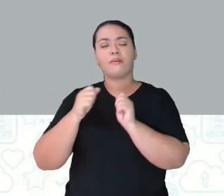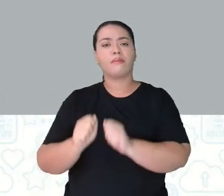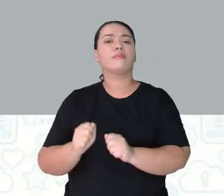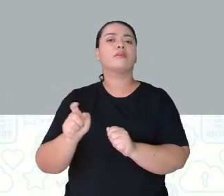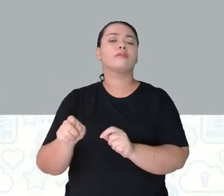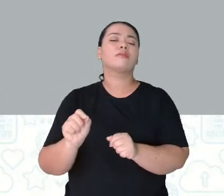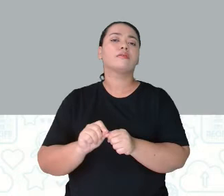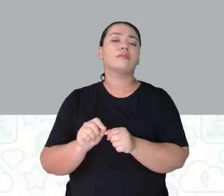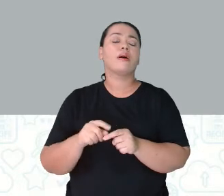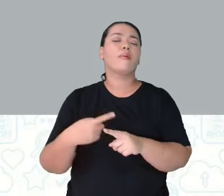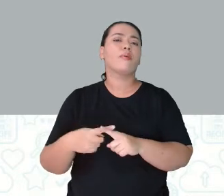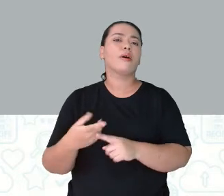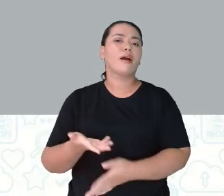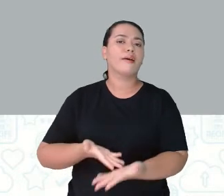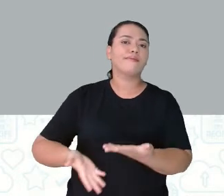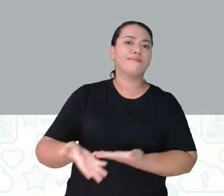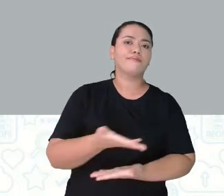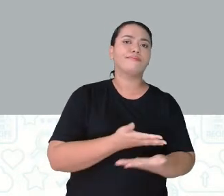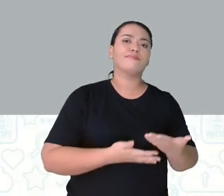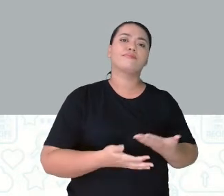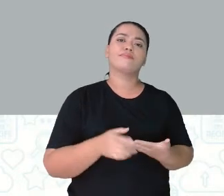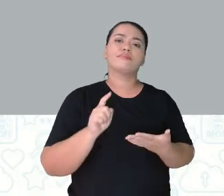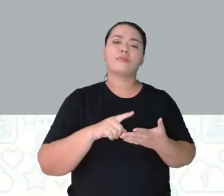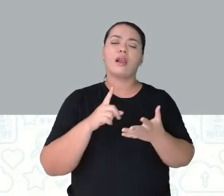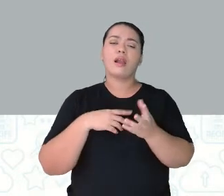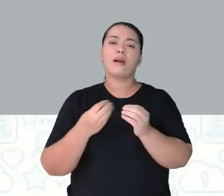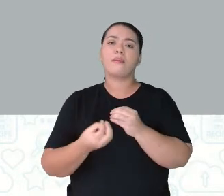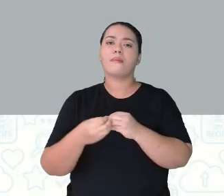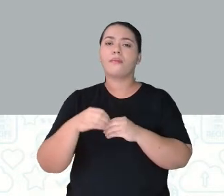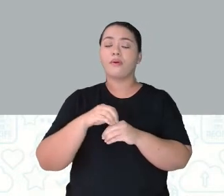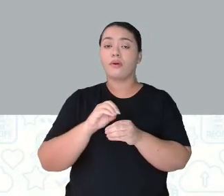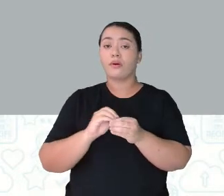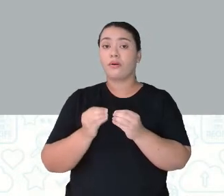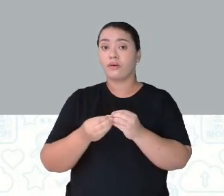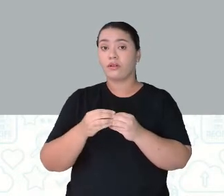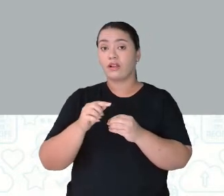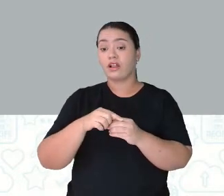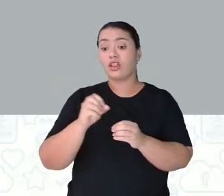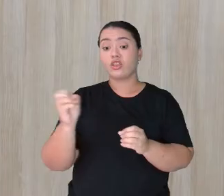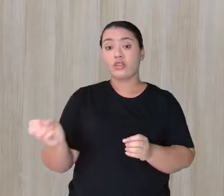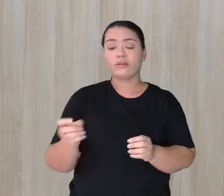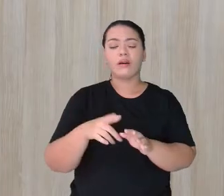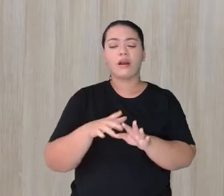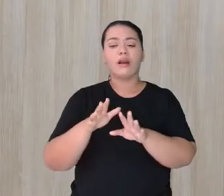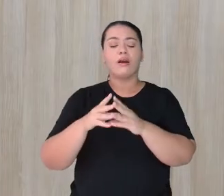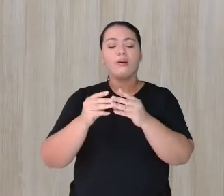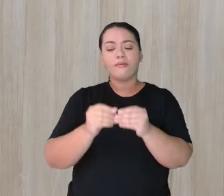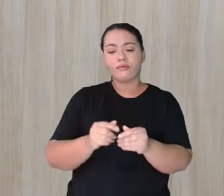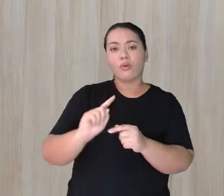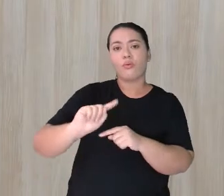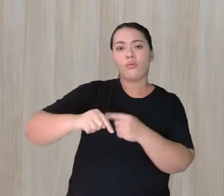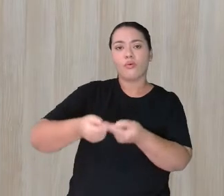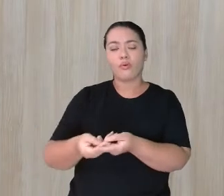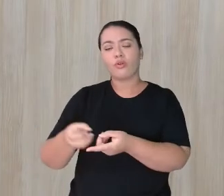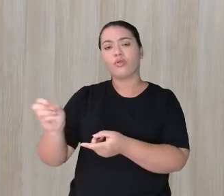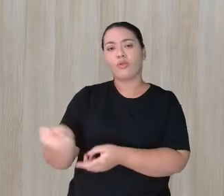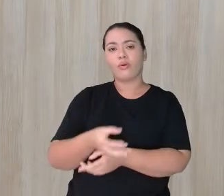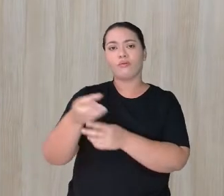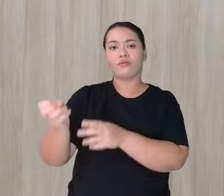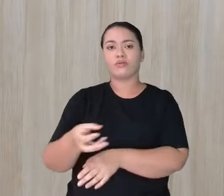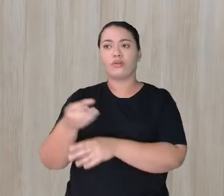porque ele contribui para a oxidação das moléculas, formando novas moléculas de ATP,